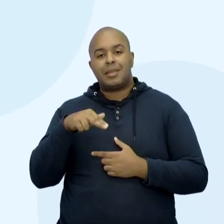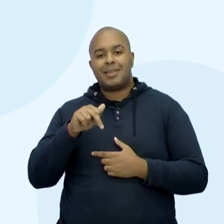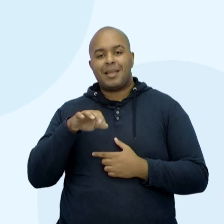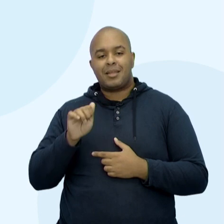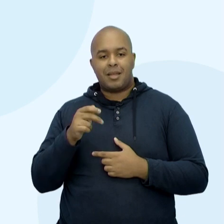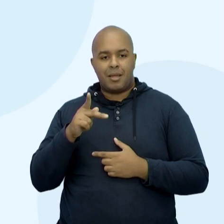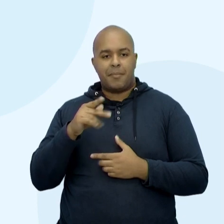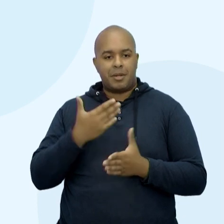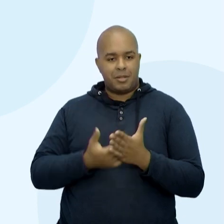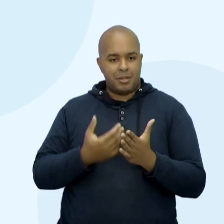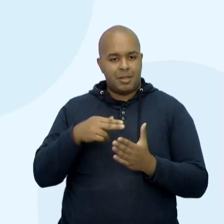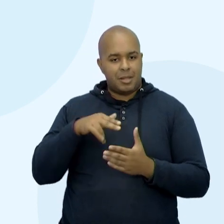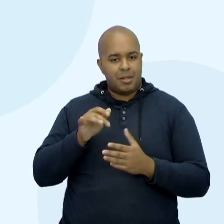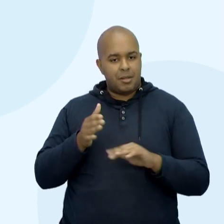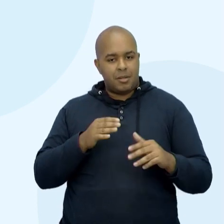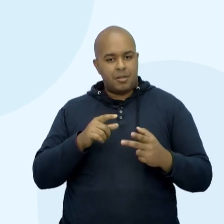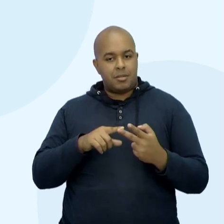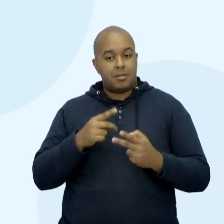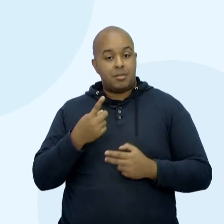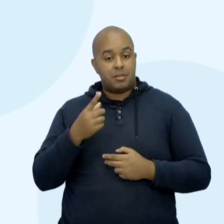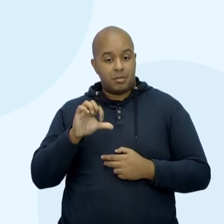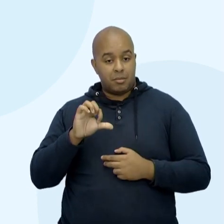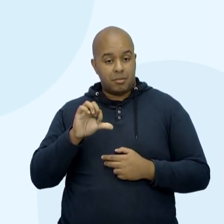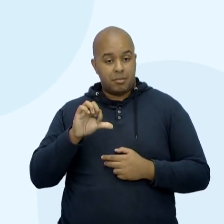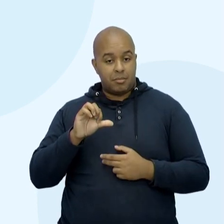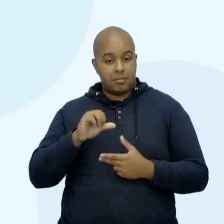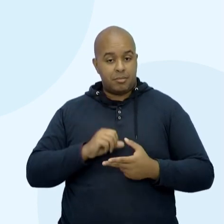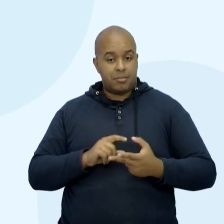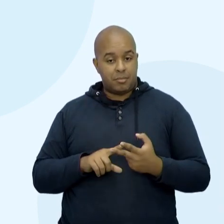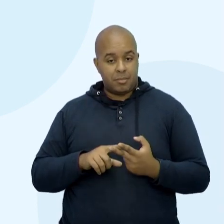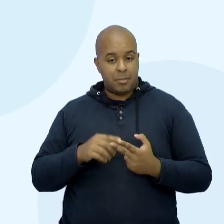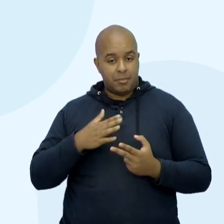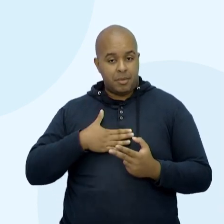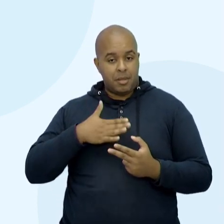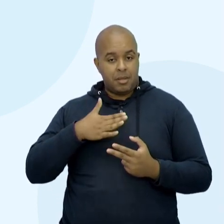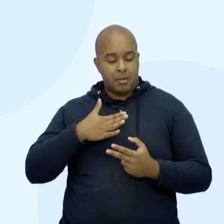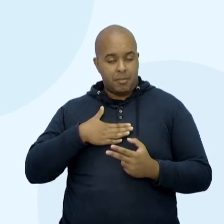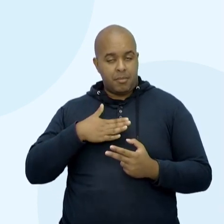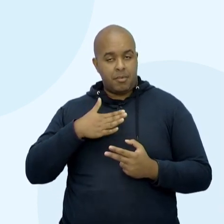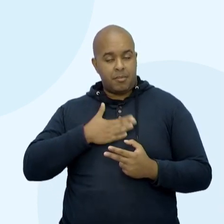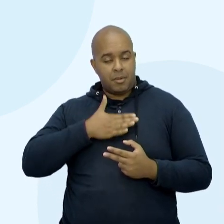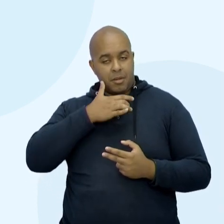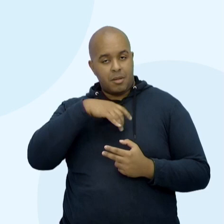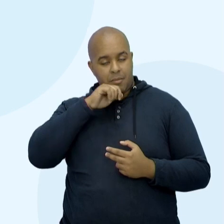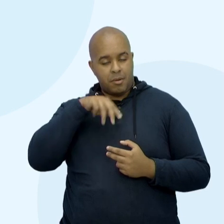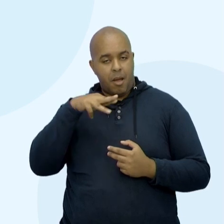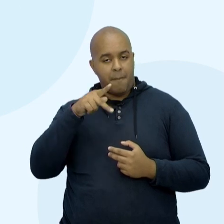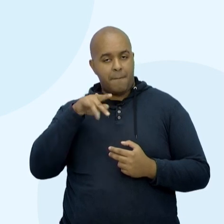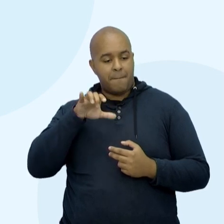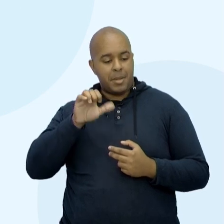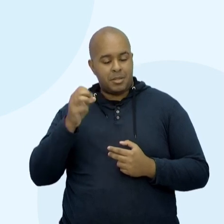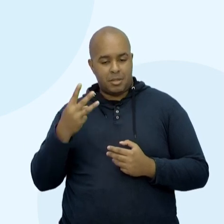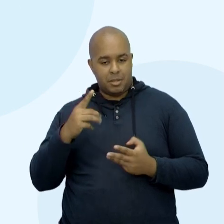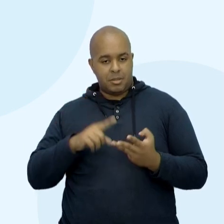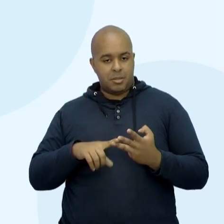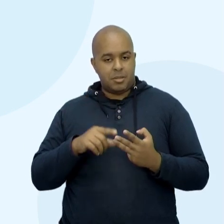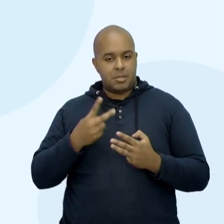Perder, tá? 2019, Minha Mãe é uma Peça 3.